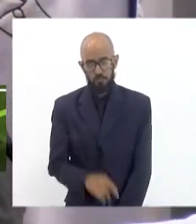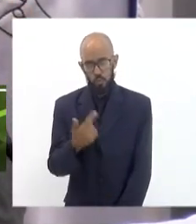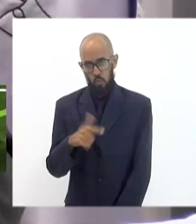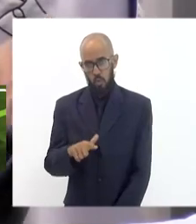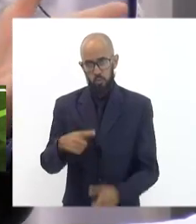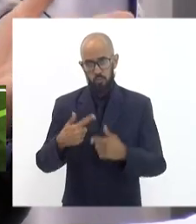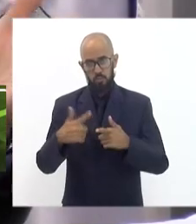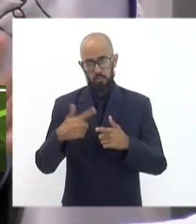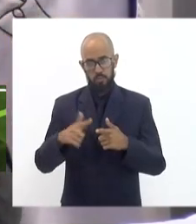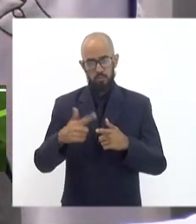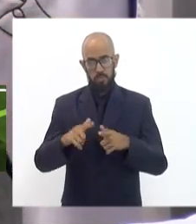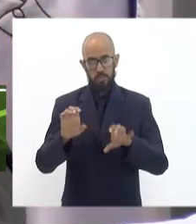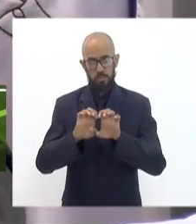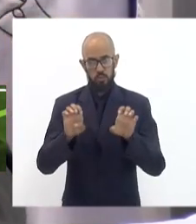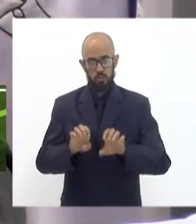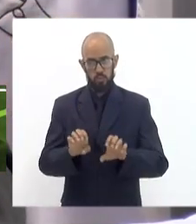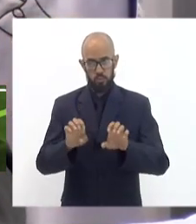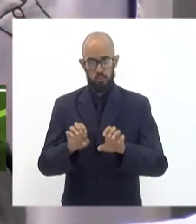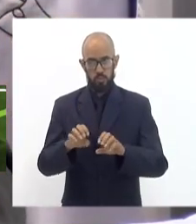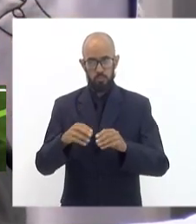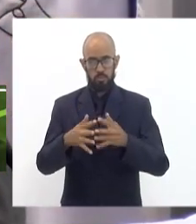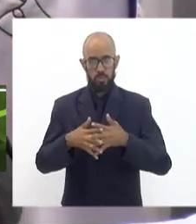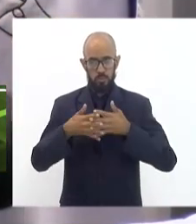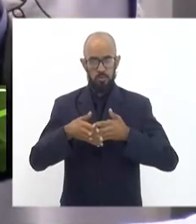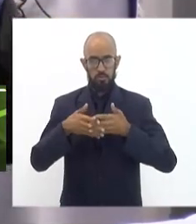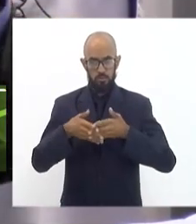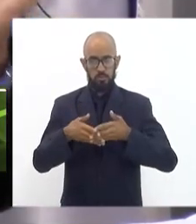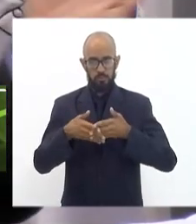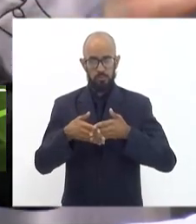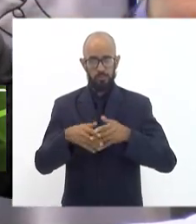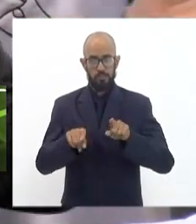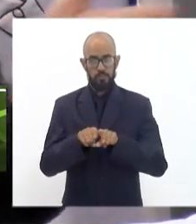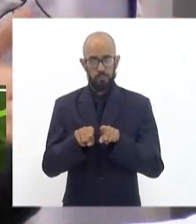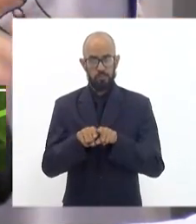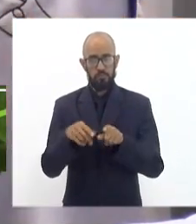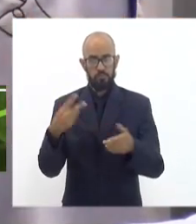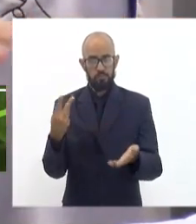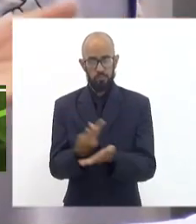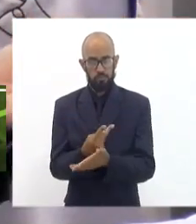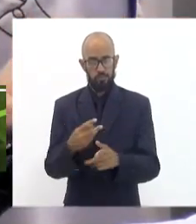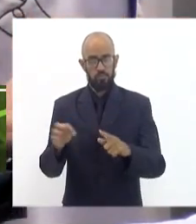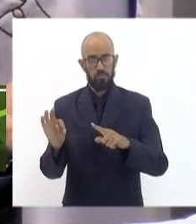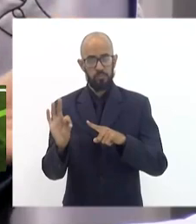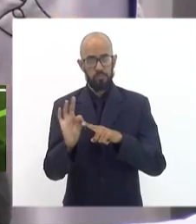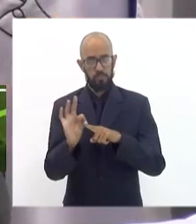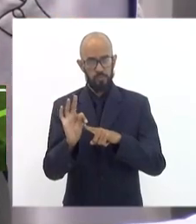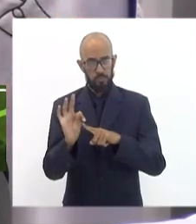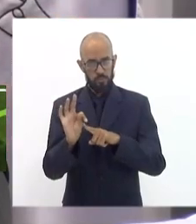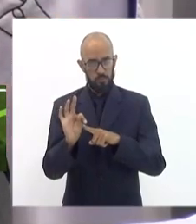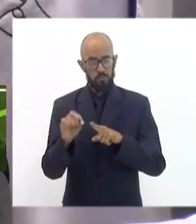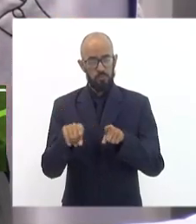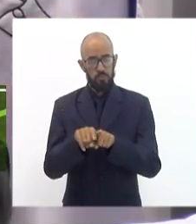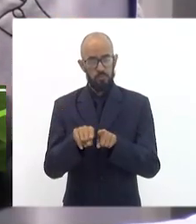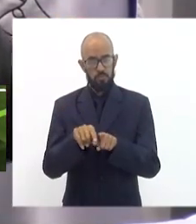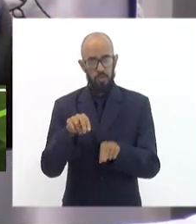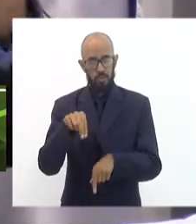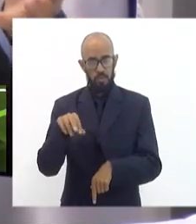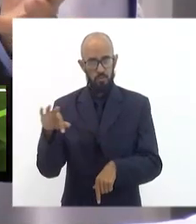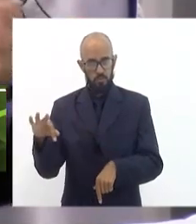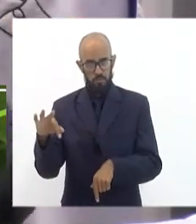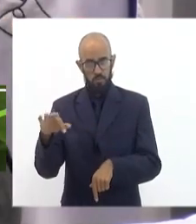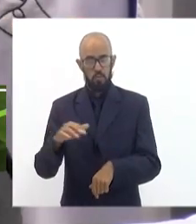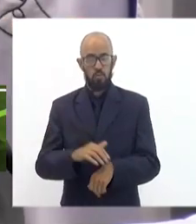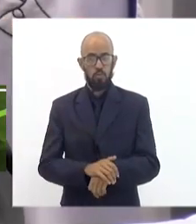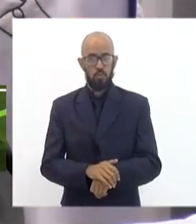estruturante Petrópolis II e aqui também se repete em Teresópolis recebe Friburgo e